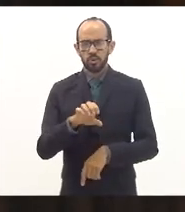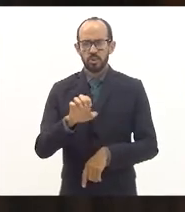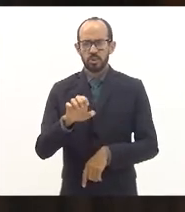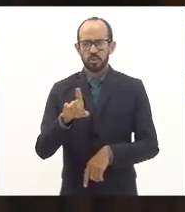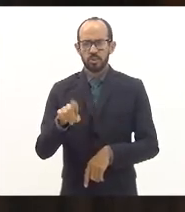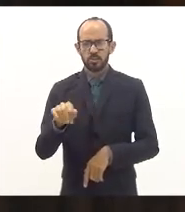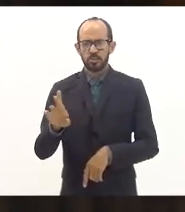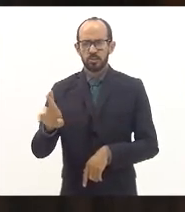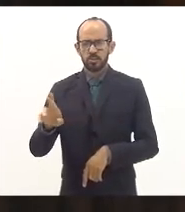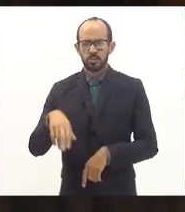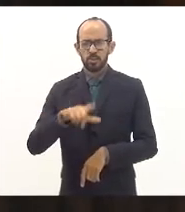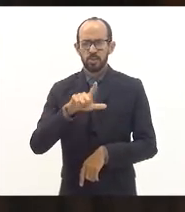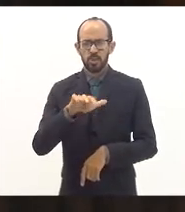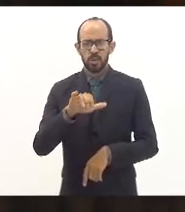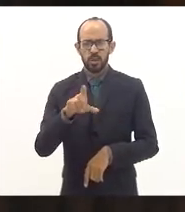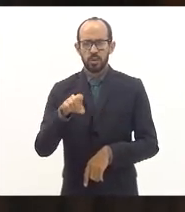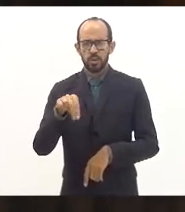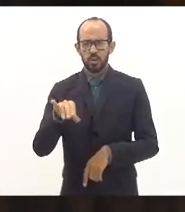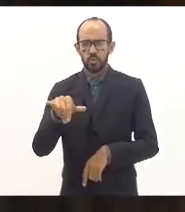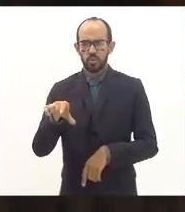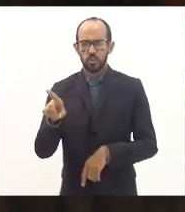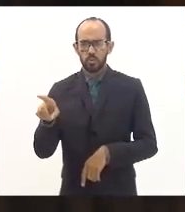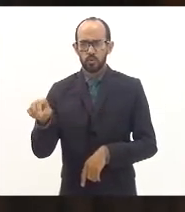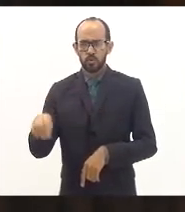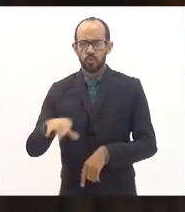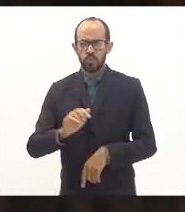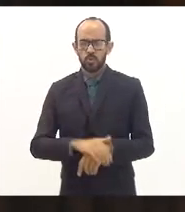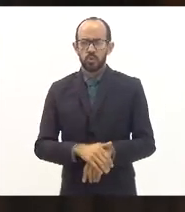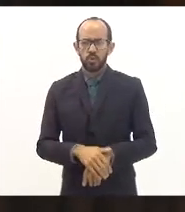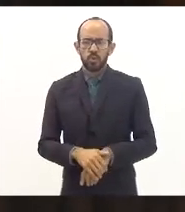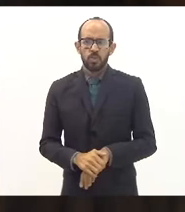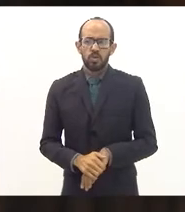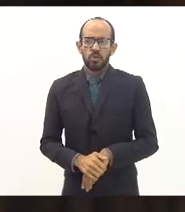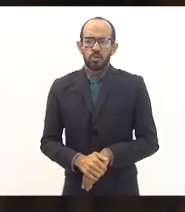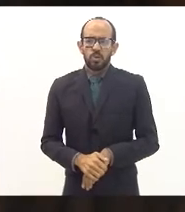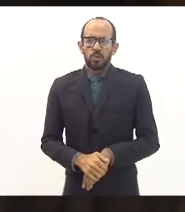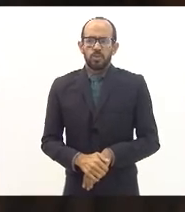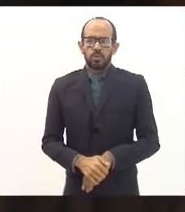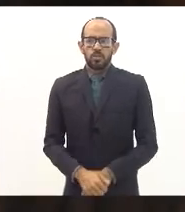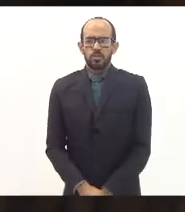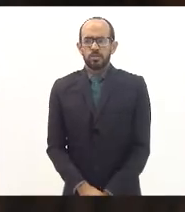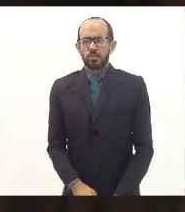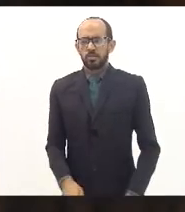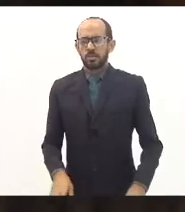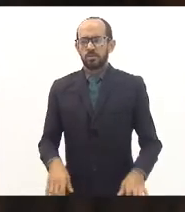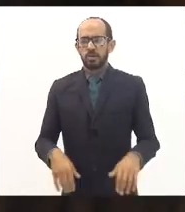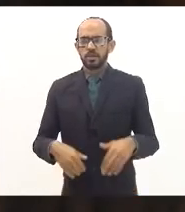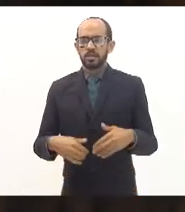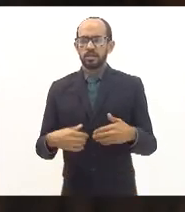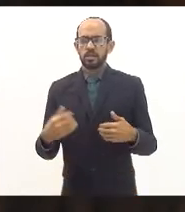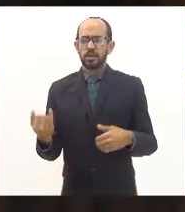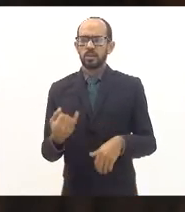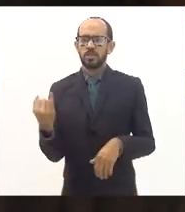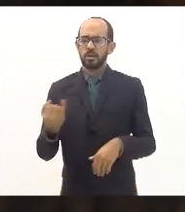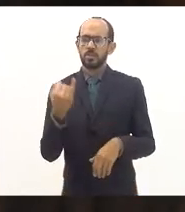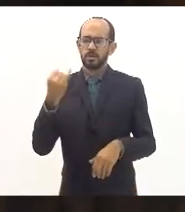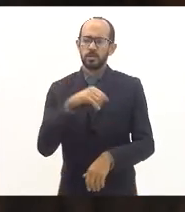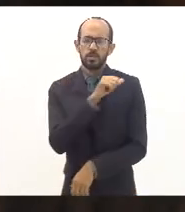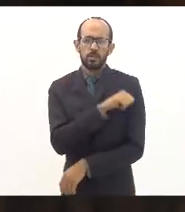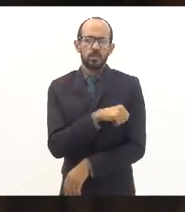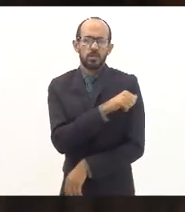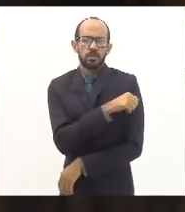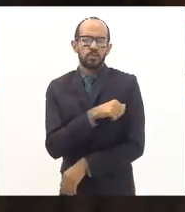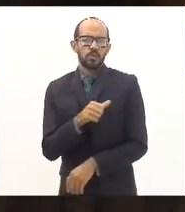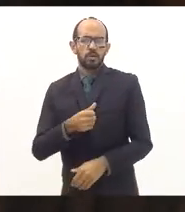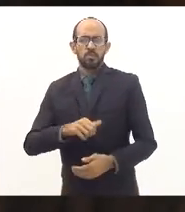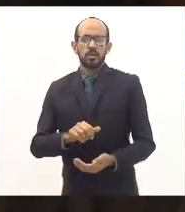Leonildo Turle, diretor do Sindicato dos Enfermeiros. Quero registrar aqui a importância da enfermagem no